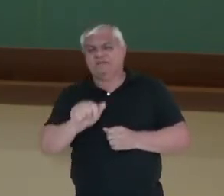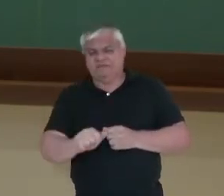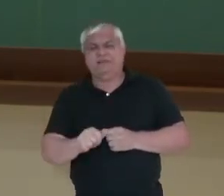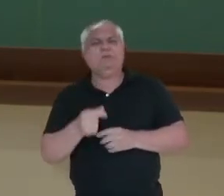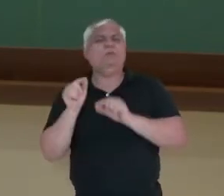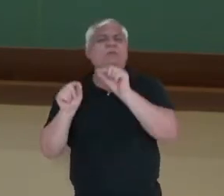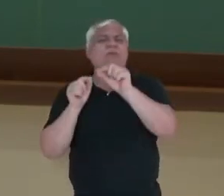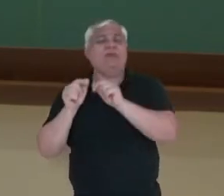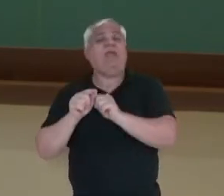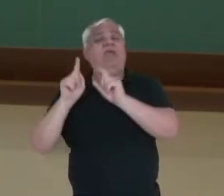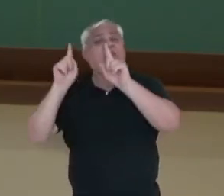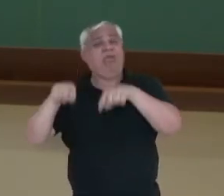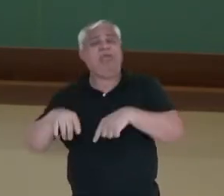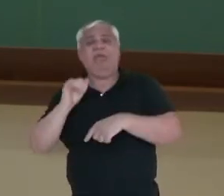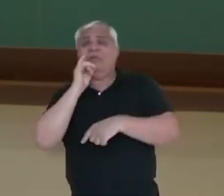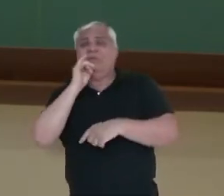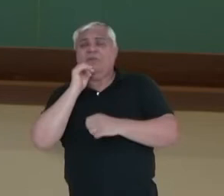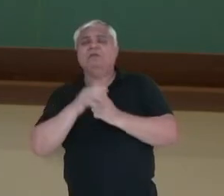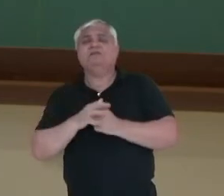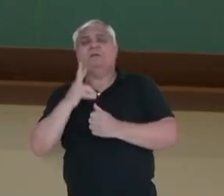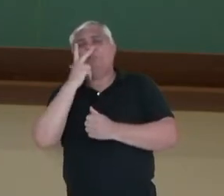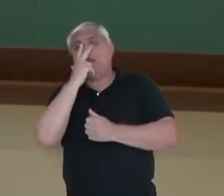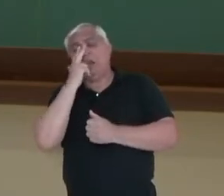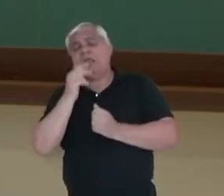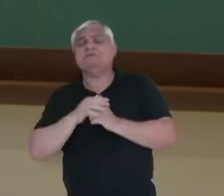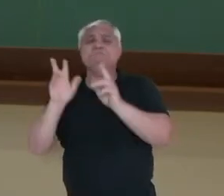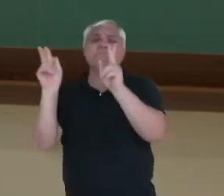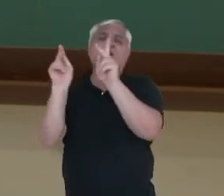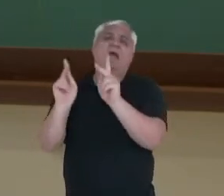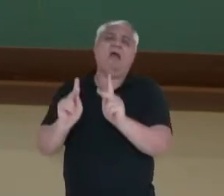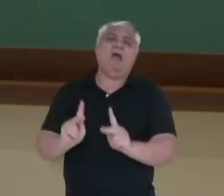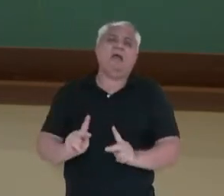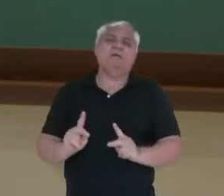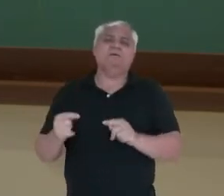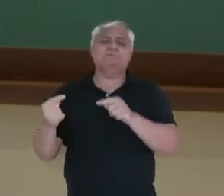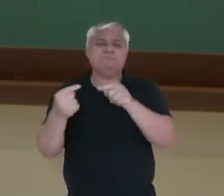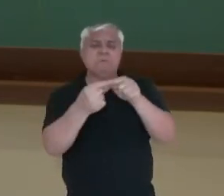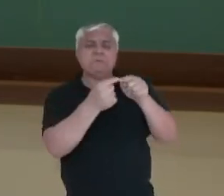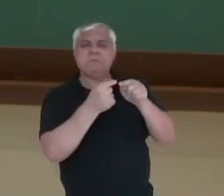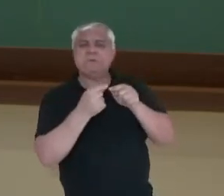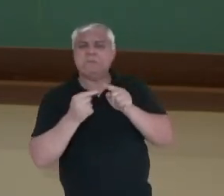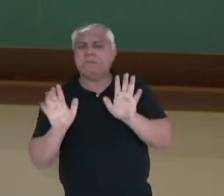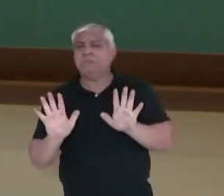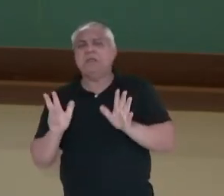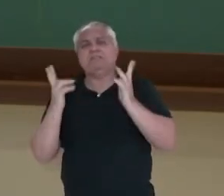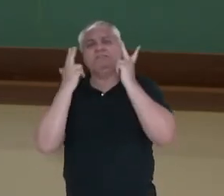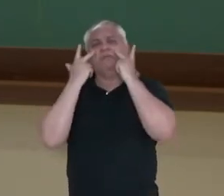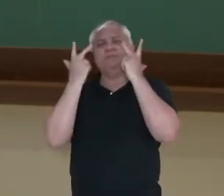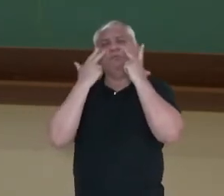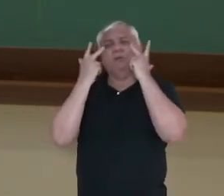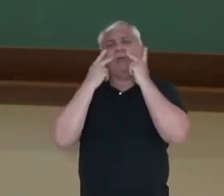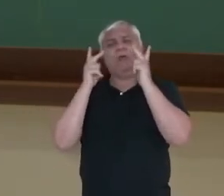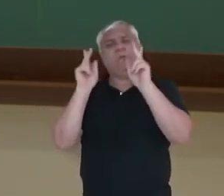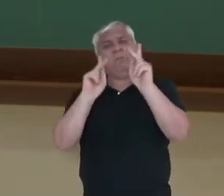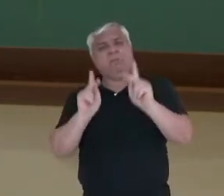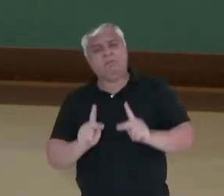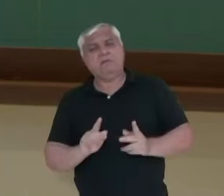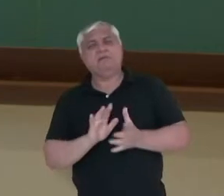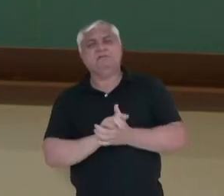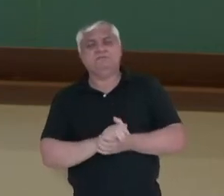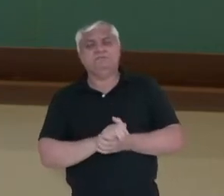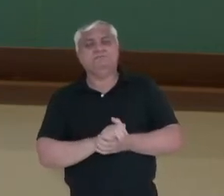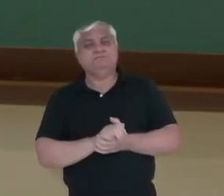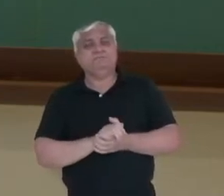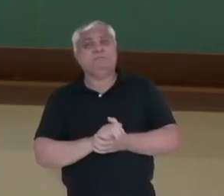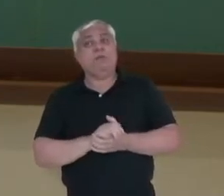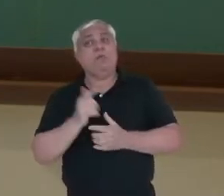natureza é um estado de relativa paz. Então, no estado de natureza, diferentemente do que vai pensar o Hobbes